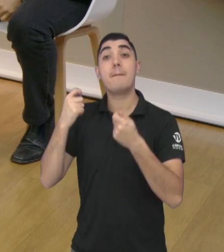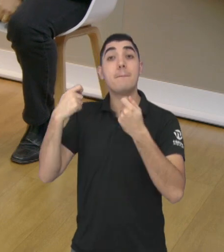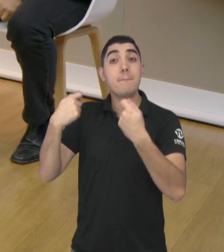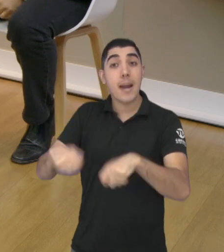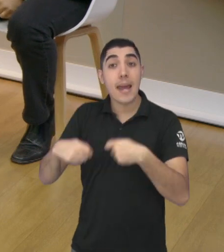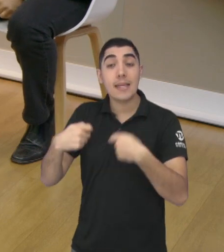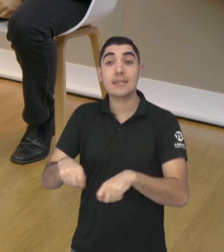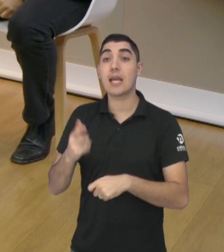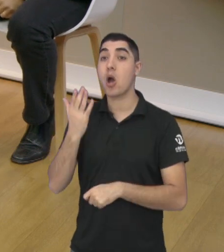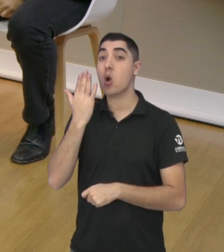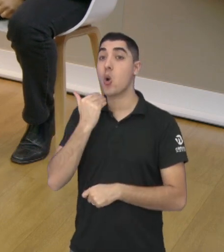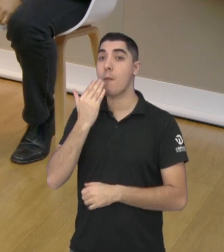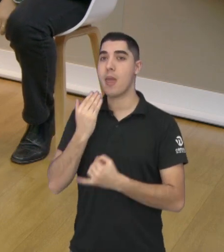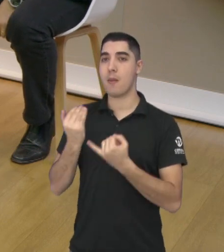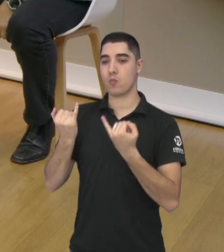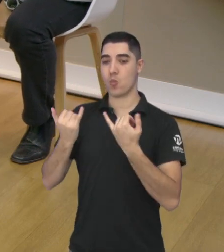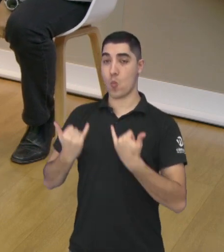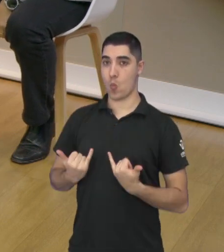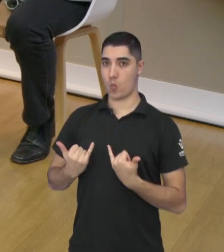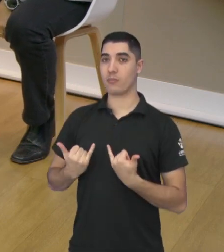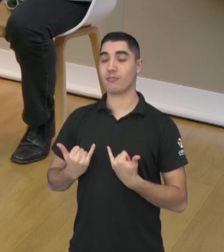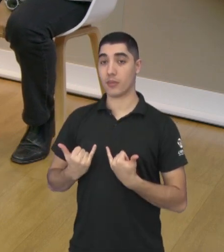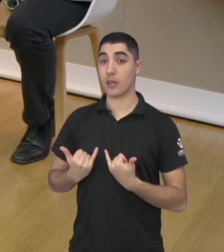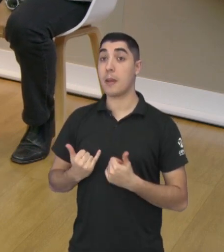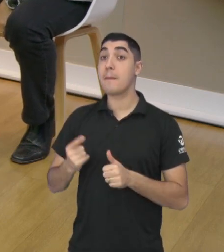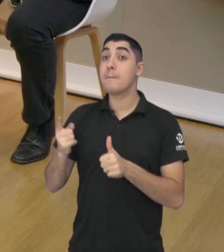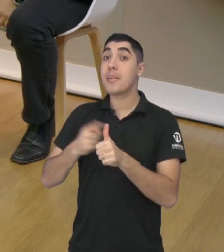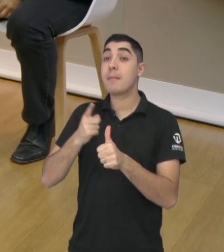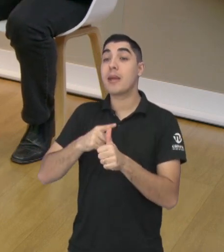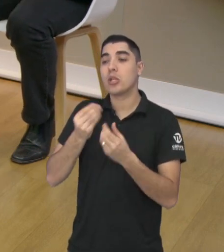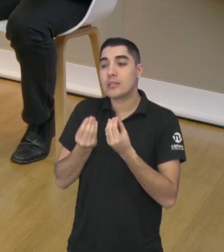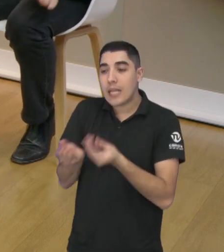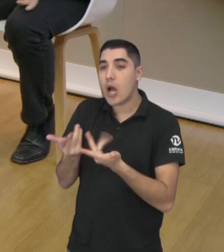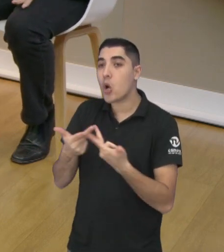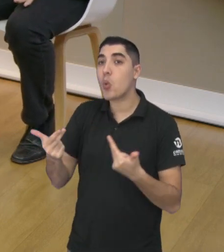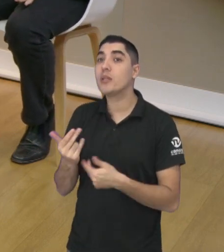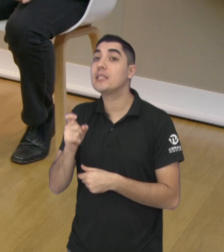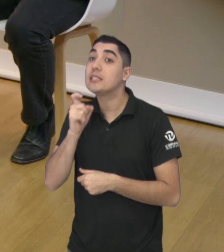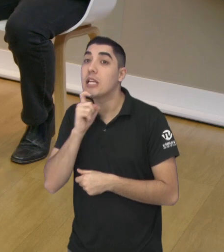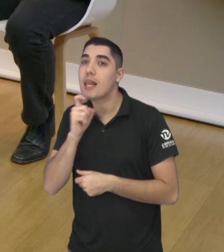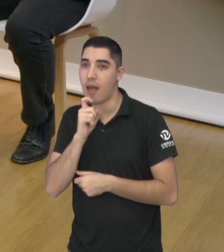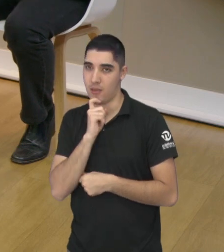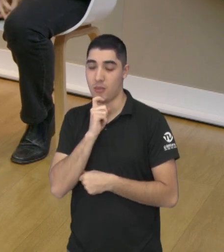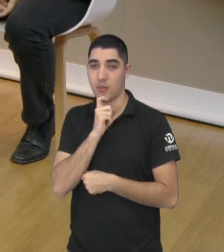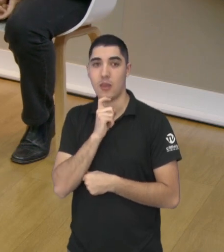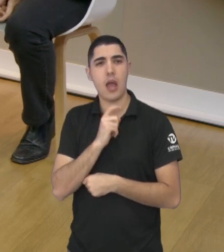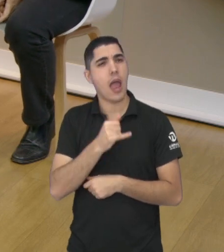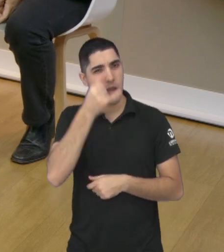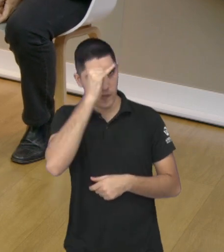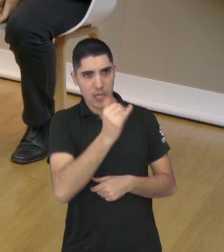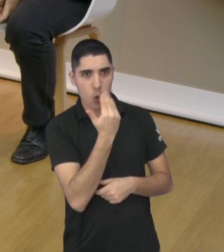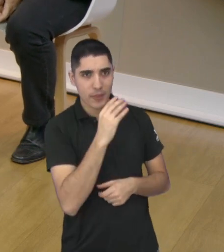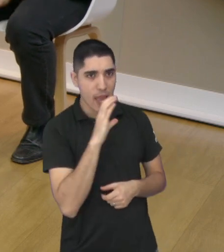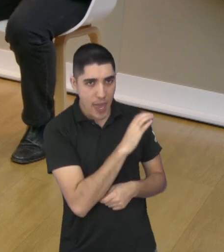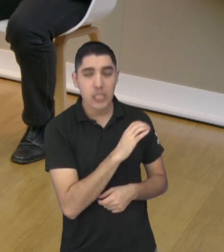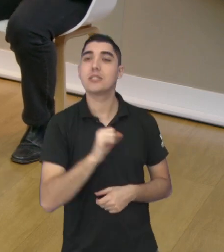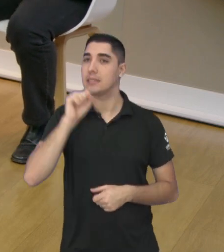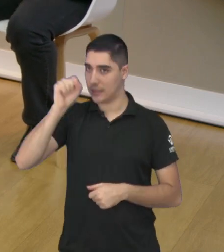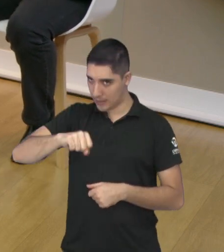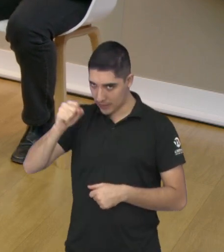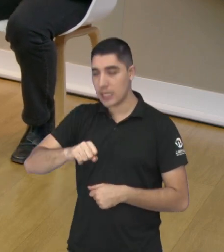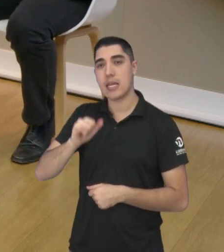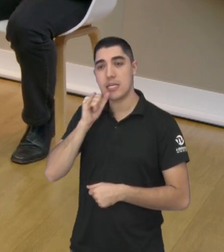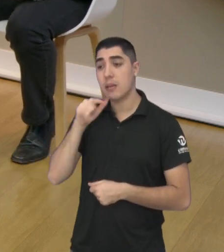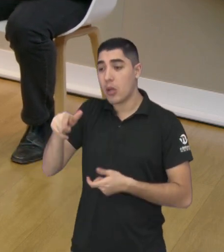fazer uma dieta, primeiro, fria. Nada de produtos comidinha Comidas quente. quentes têm mais dificuldade de aceitar, então tem que